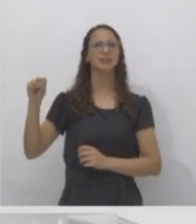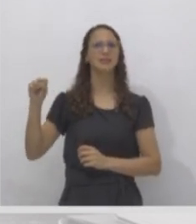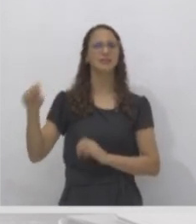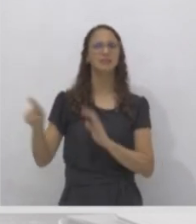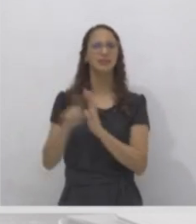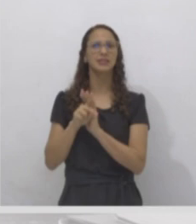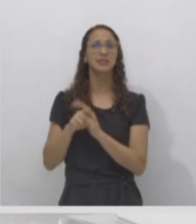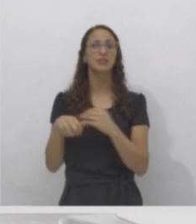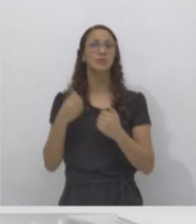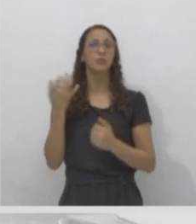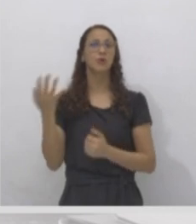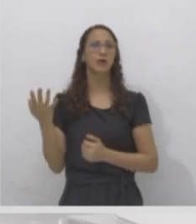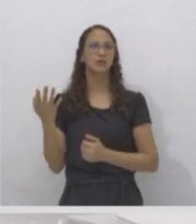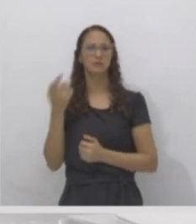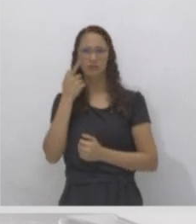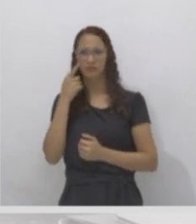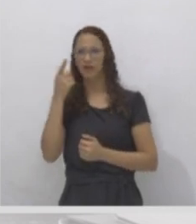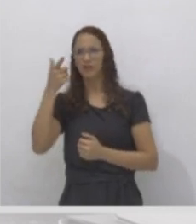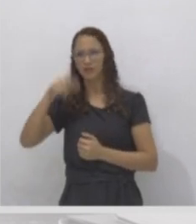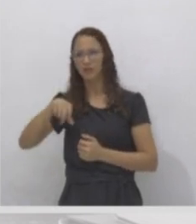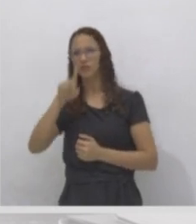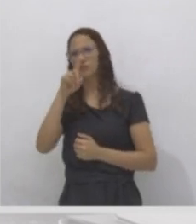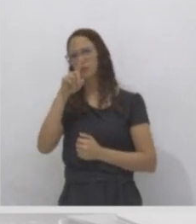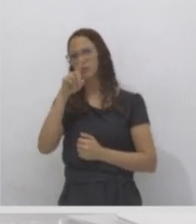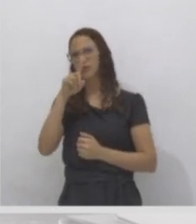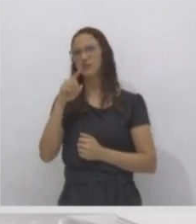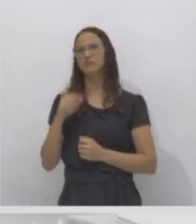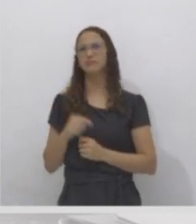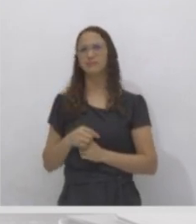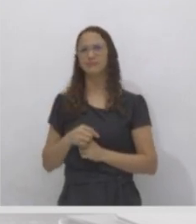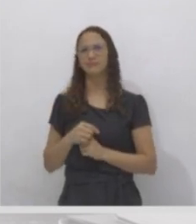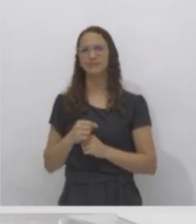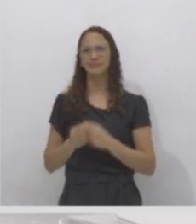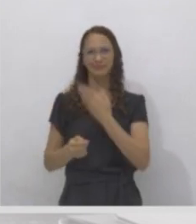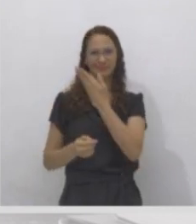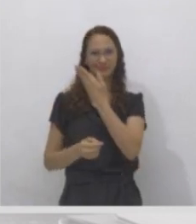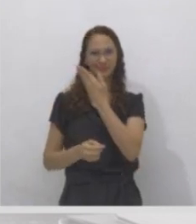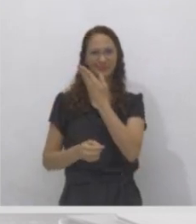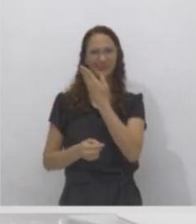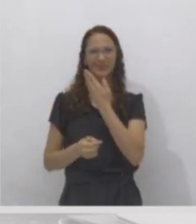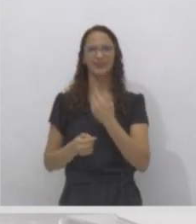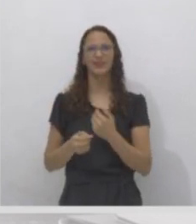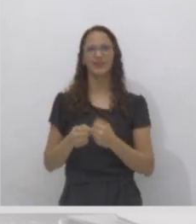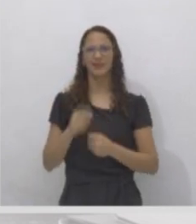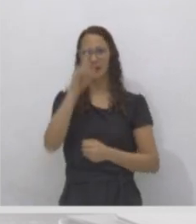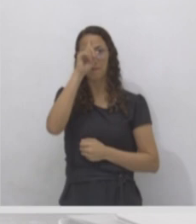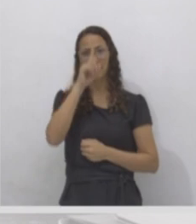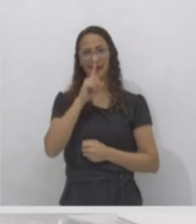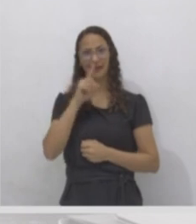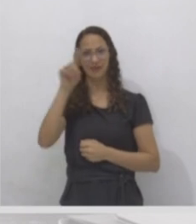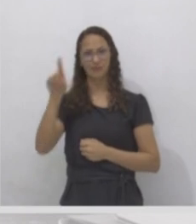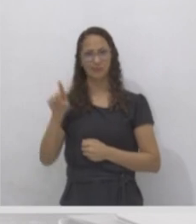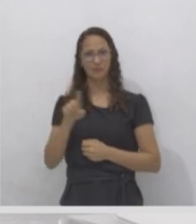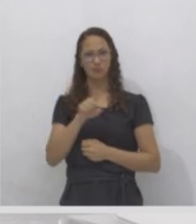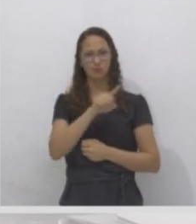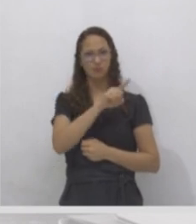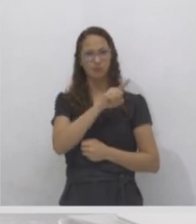setazinha, eu vou fazer a marcação lá na centena do milhar. Está marcado de amarelo. Qual o número que apareceu?